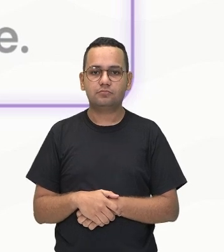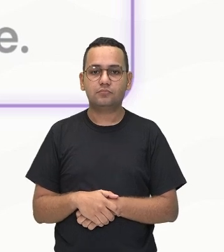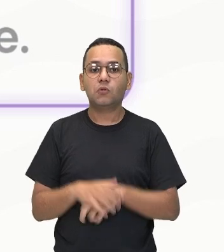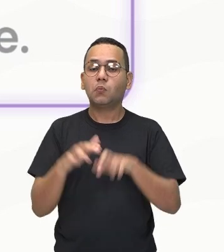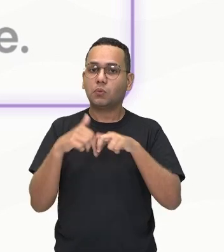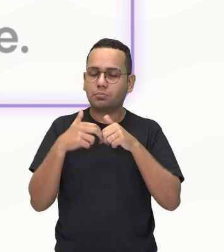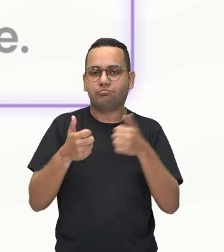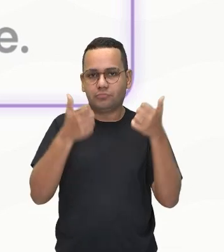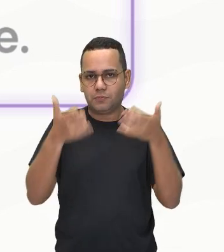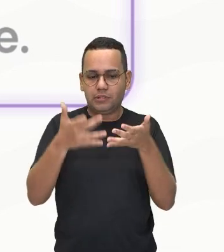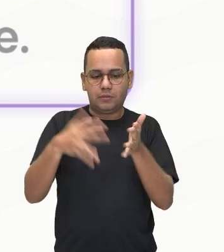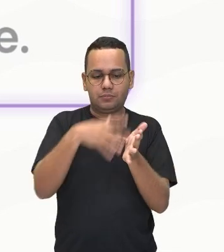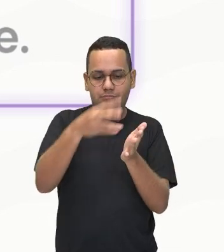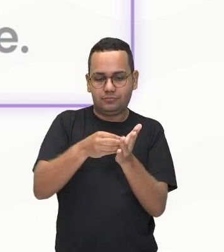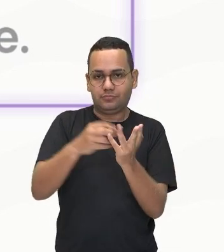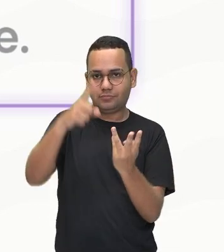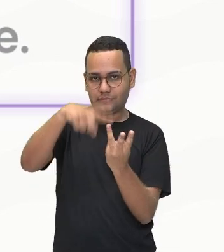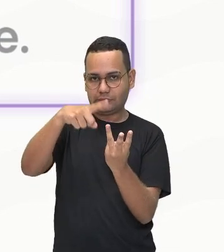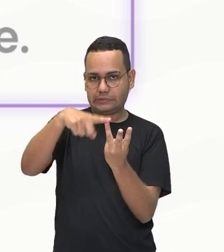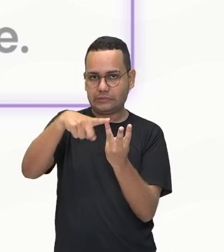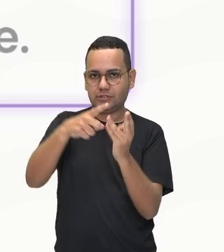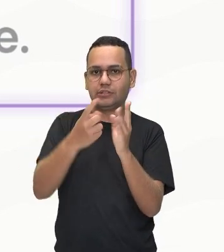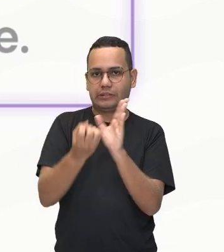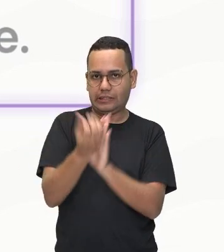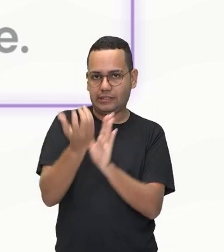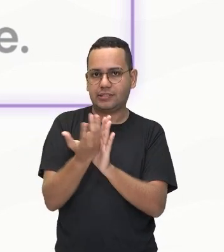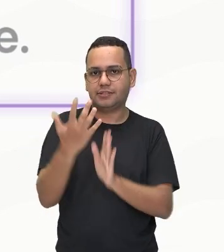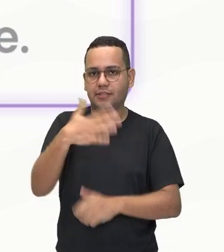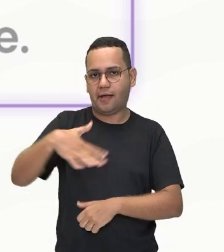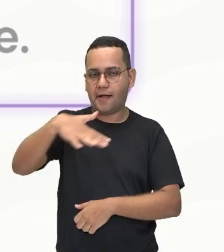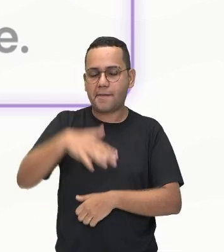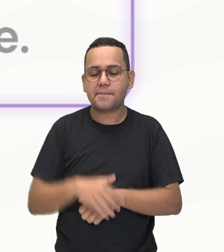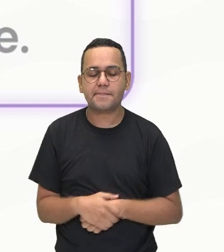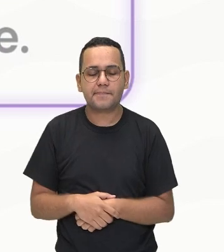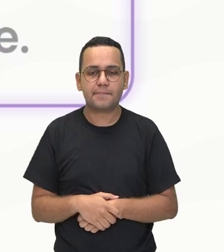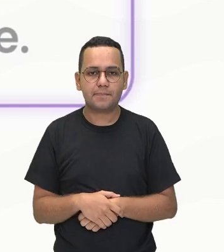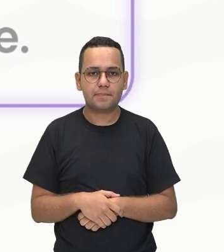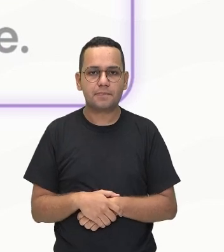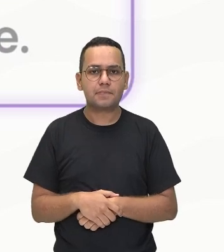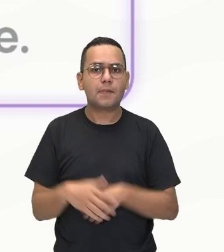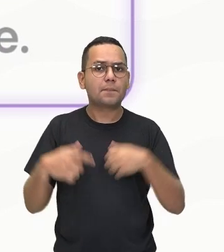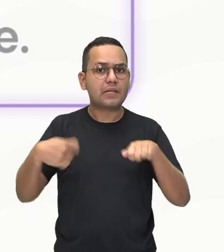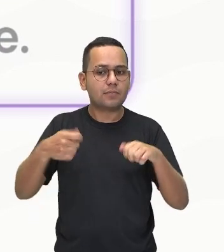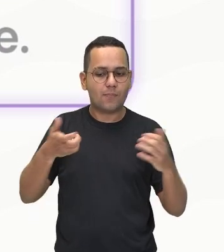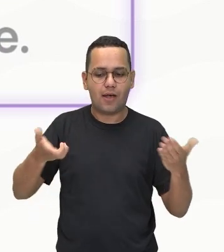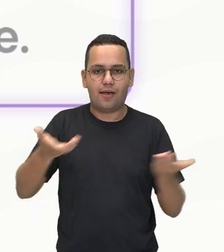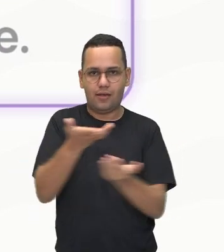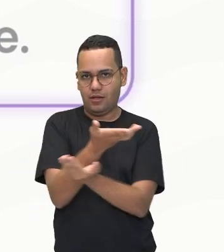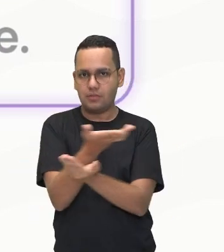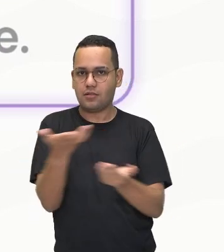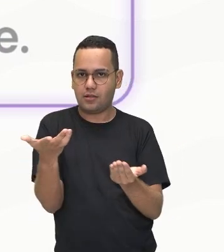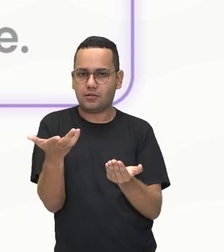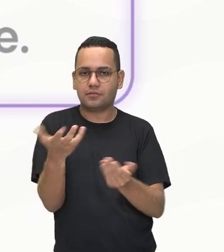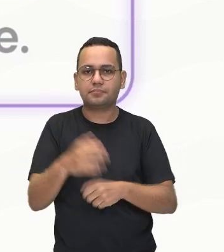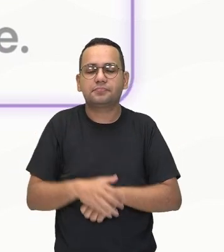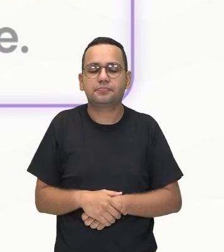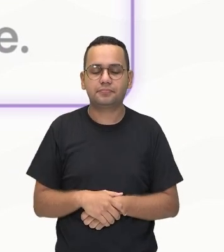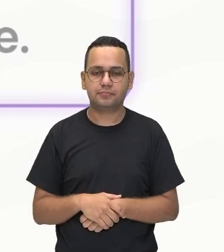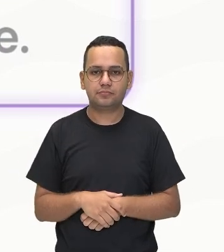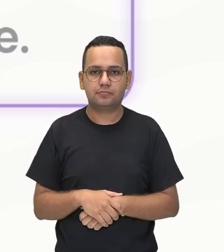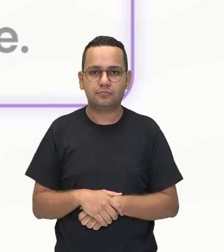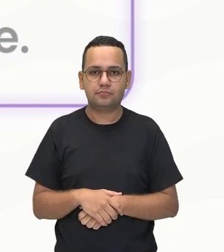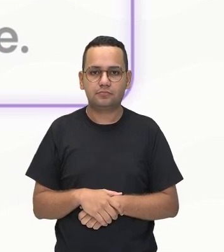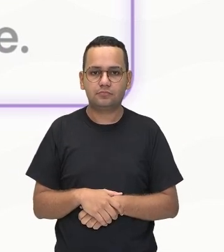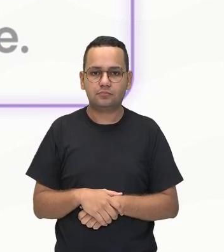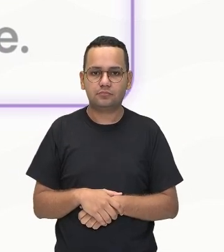Amazônia, né, de empreender na Amazônia, nós precisamos fazer esta relação também, tá? Aqui a gente